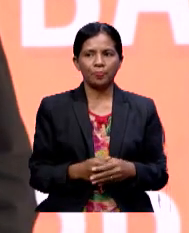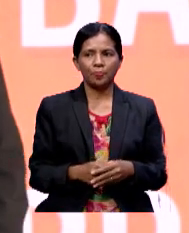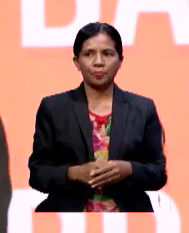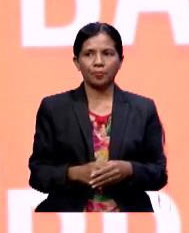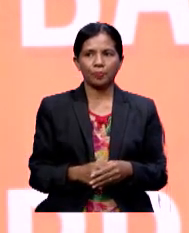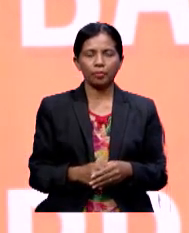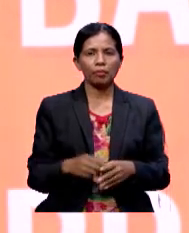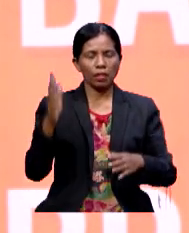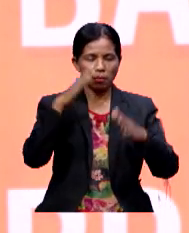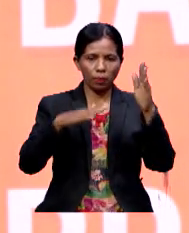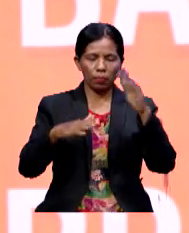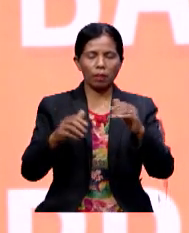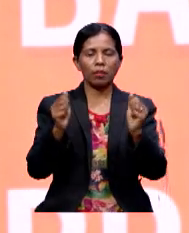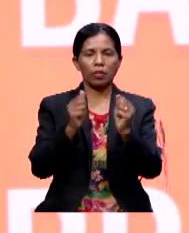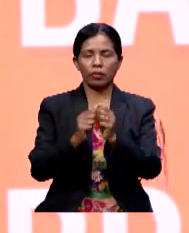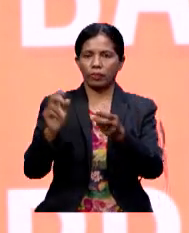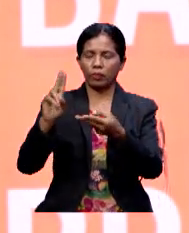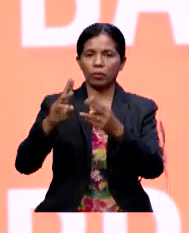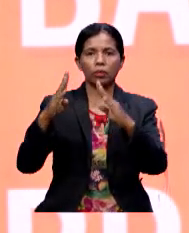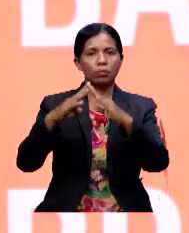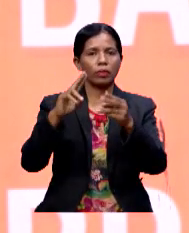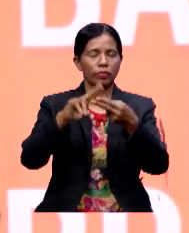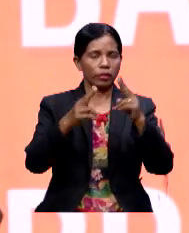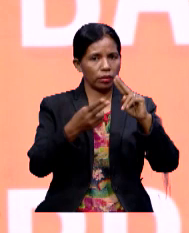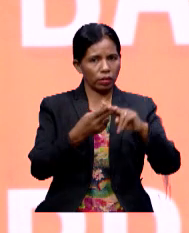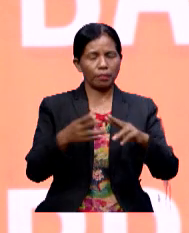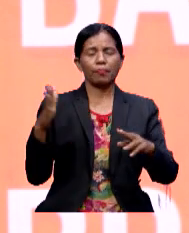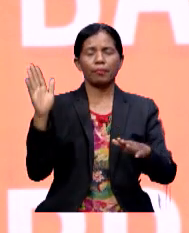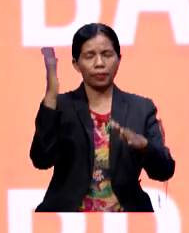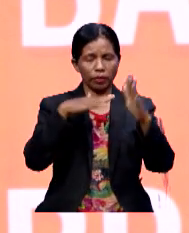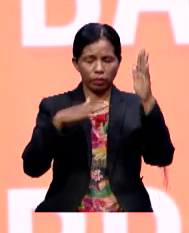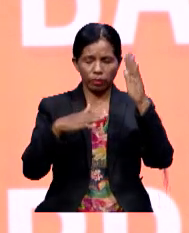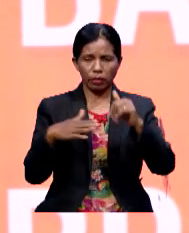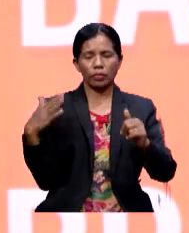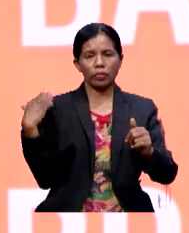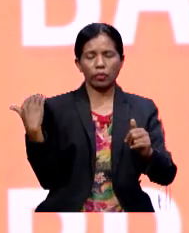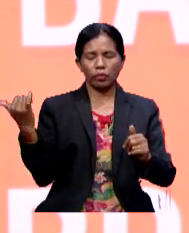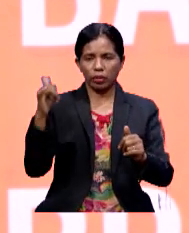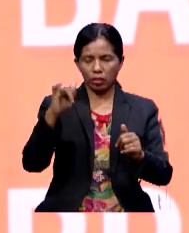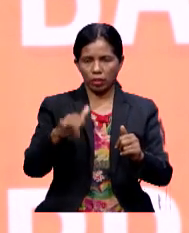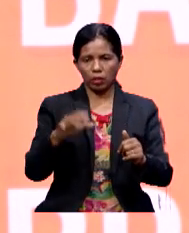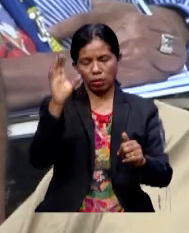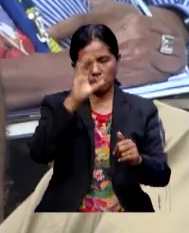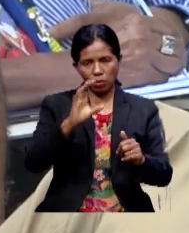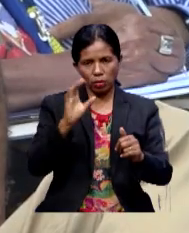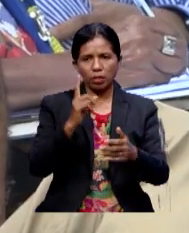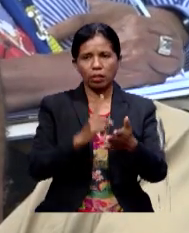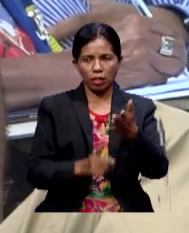Problema entre vizinhos ira, problema jovens ira, busca iniciativa a jovens irados.